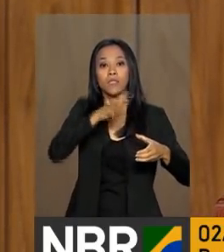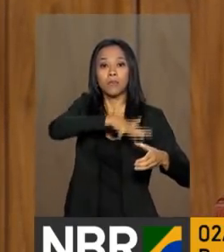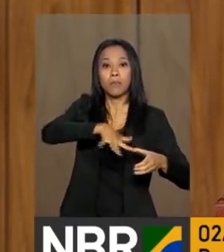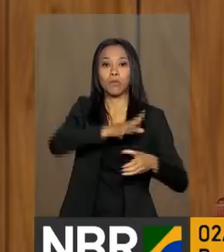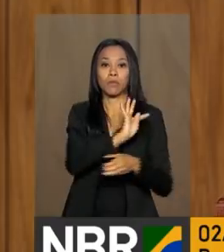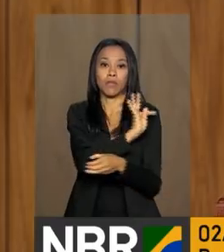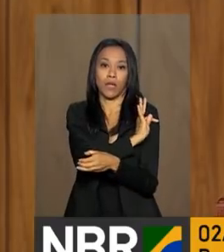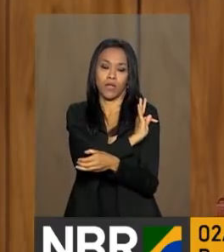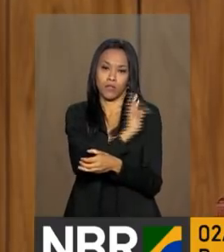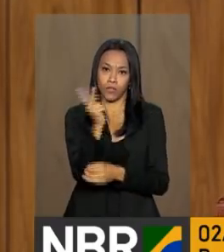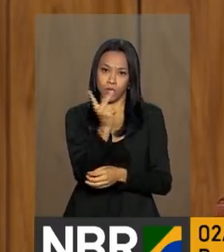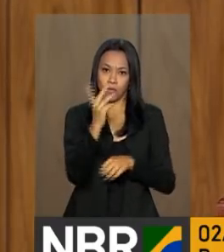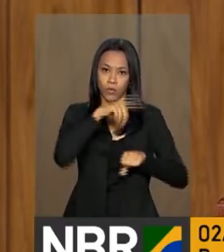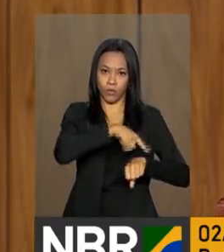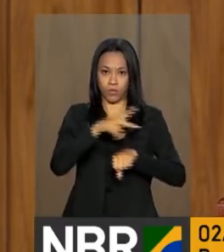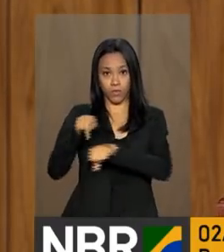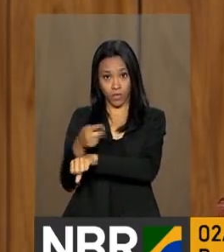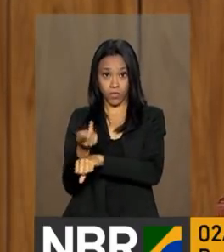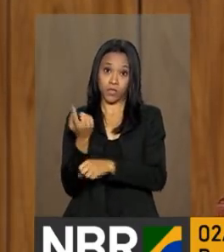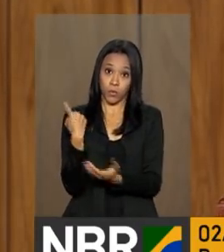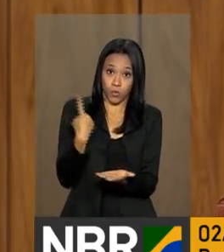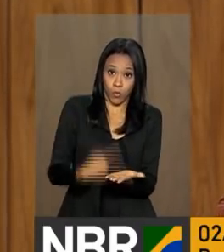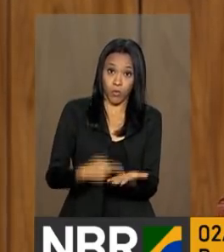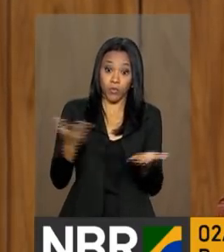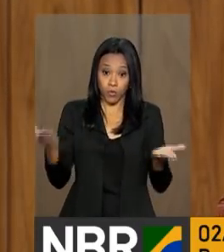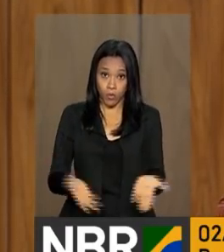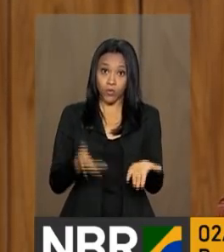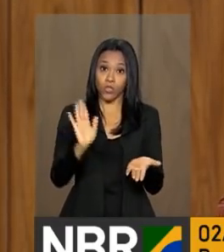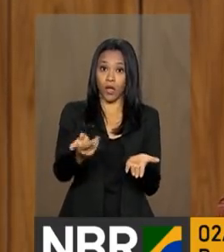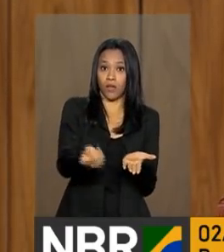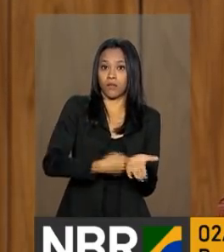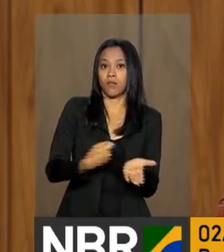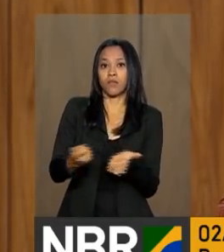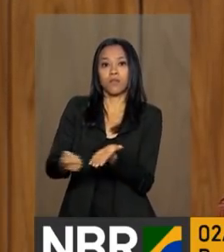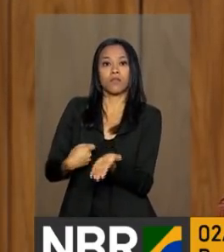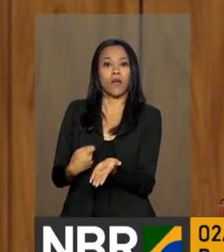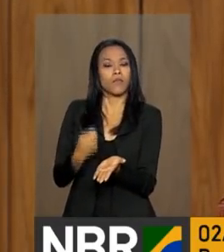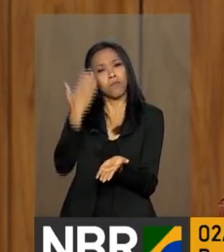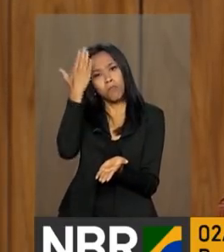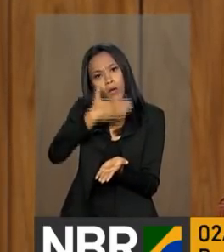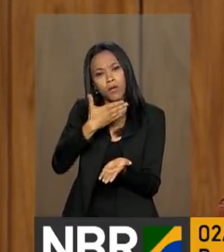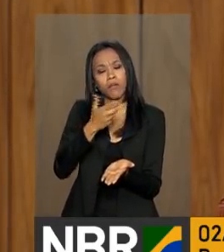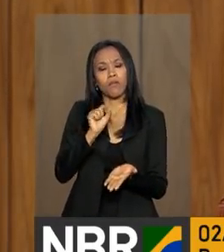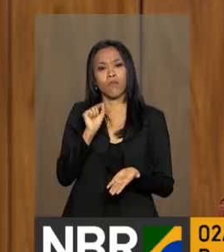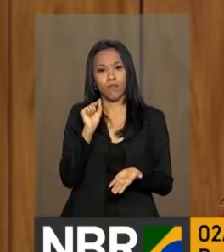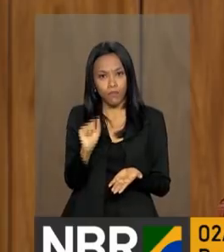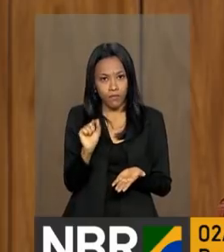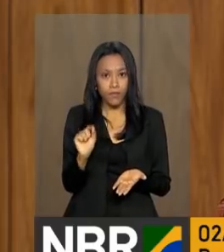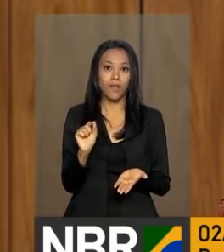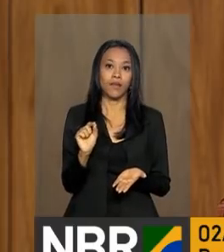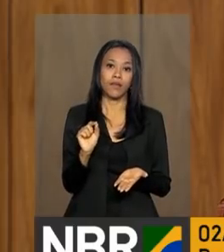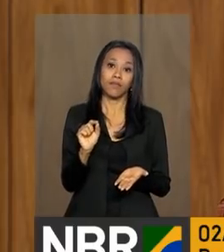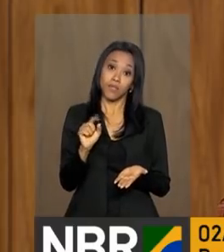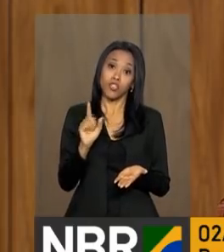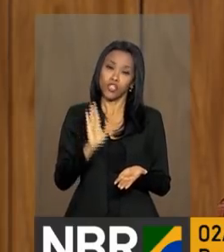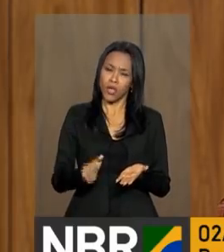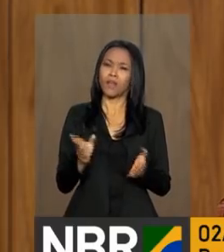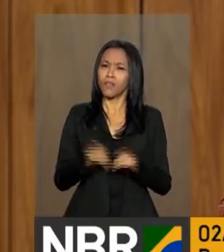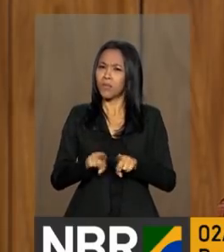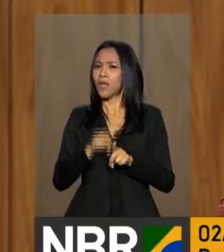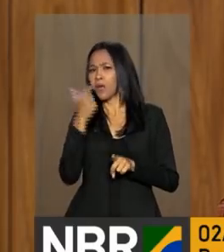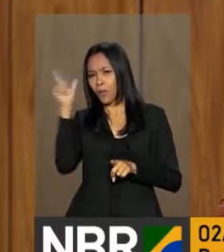os dois países. Aliás, os acordos hoje assinados revelam precisamente isso. E conversamos